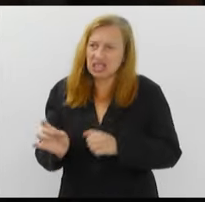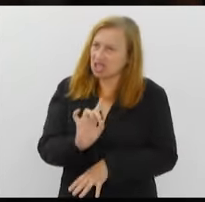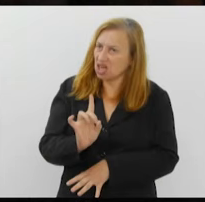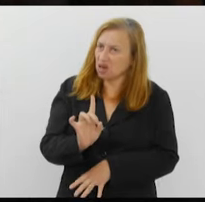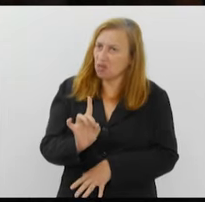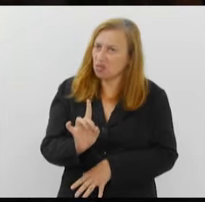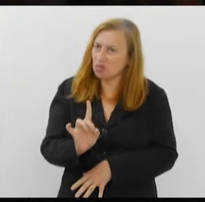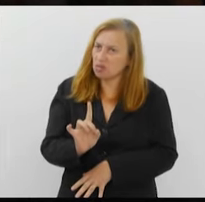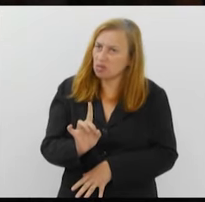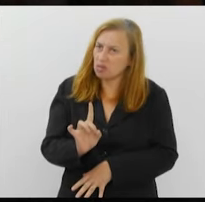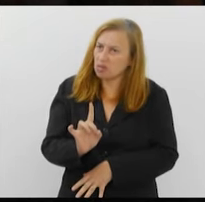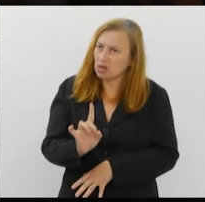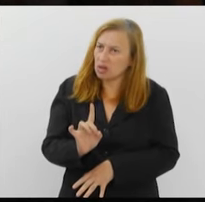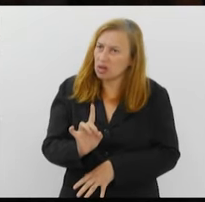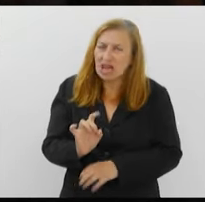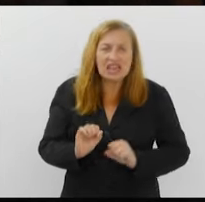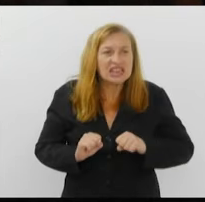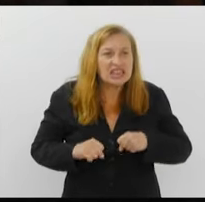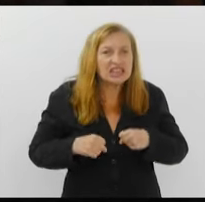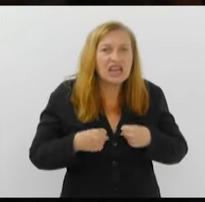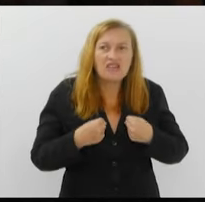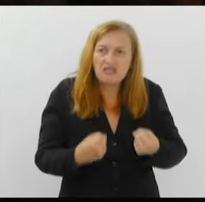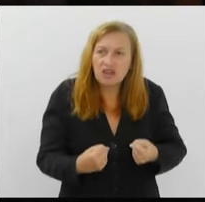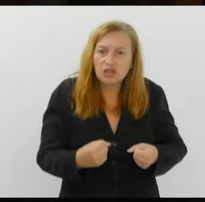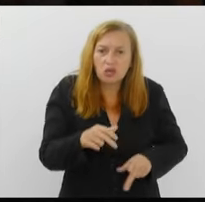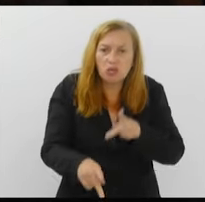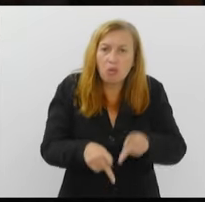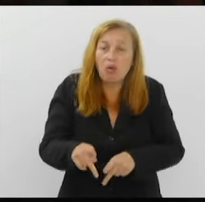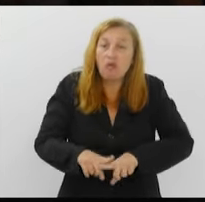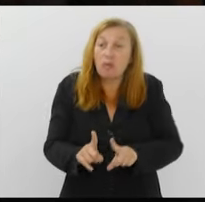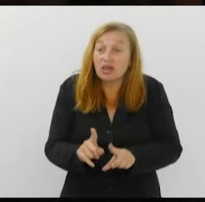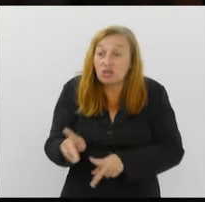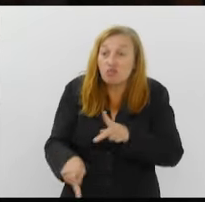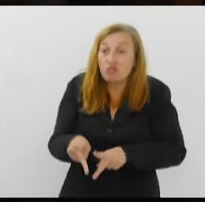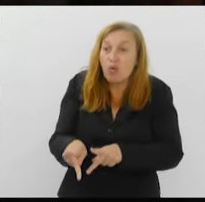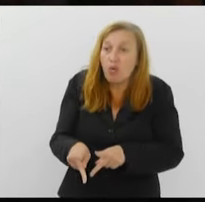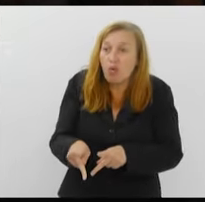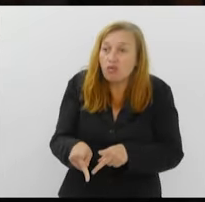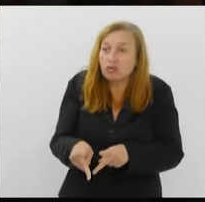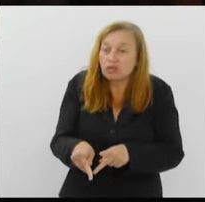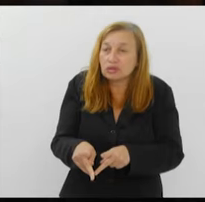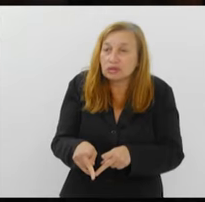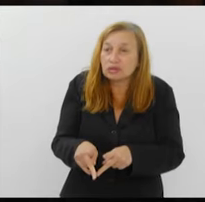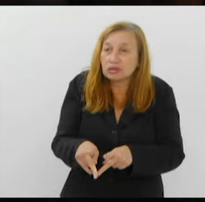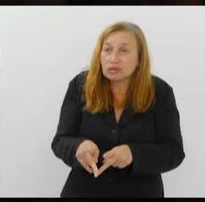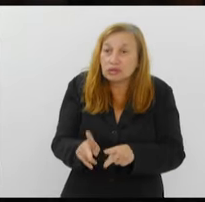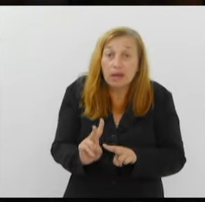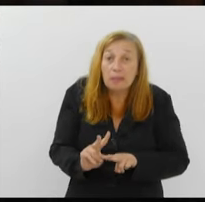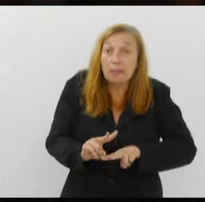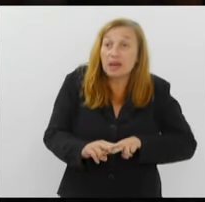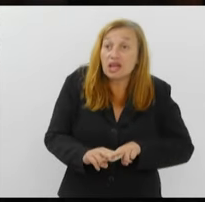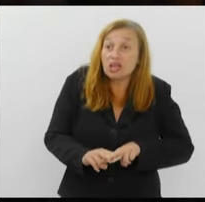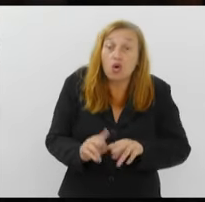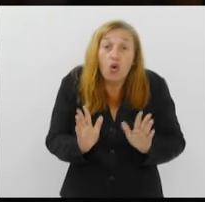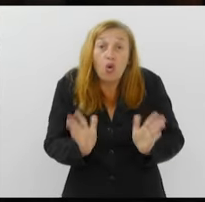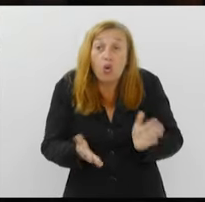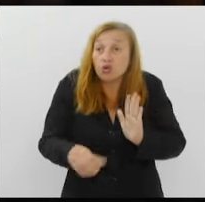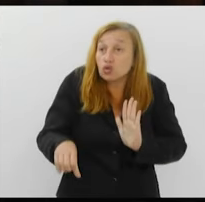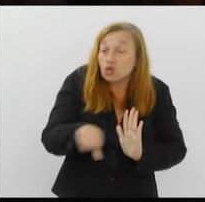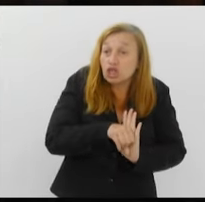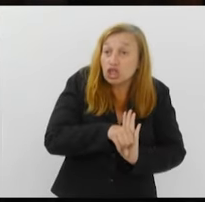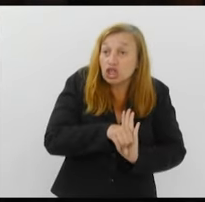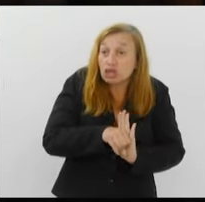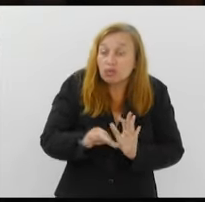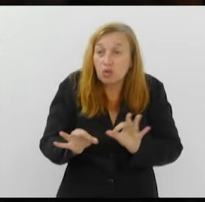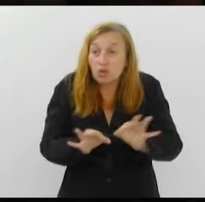o cidadão, mas a população está acuada. Porque hoje o crime organizado, sei lá se é do